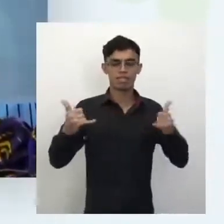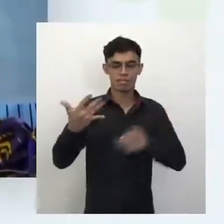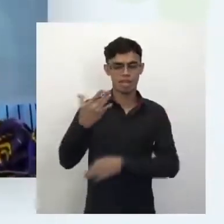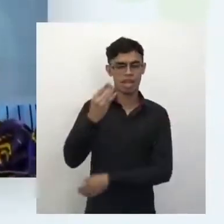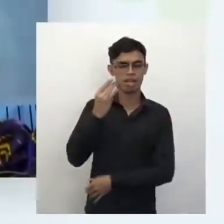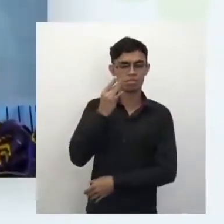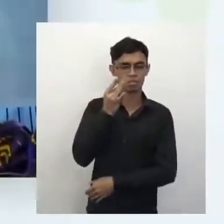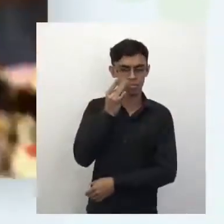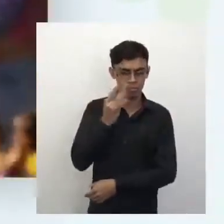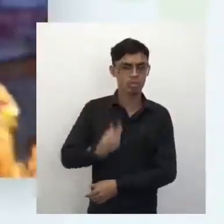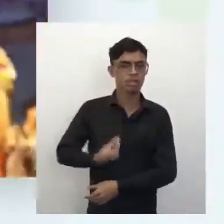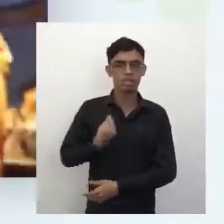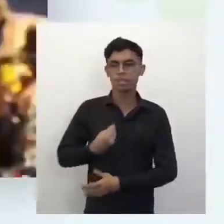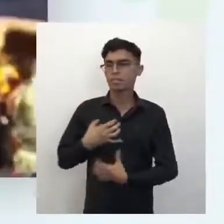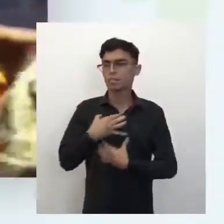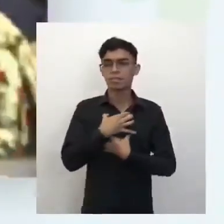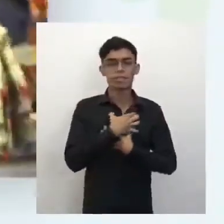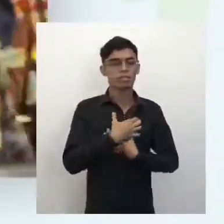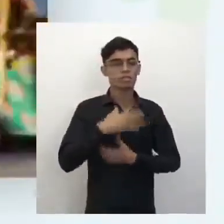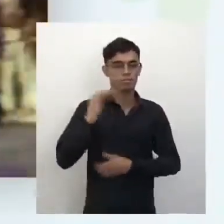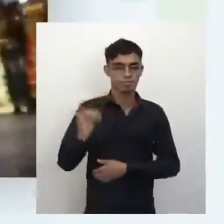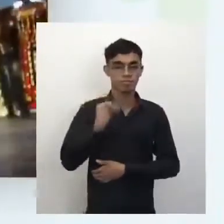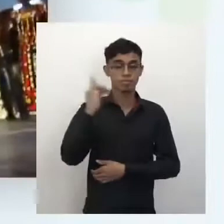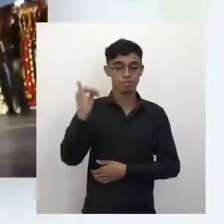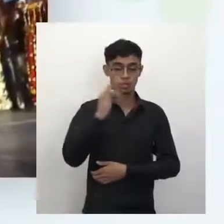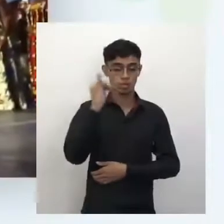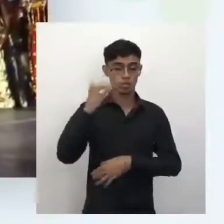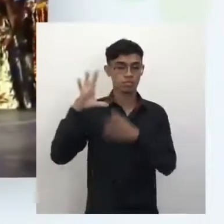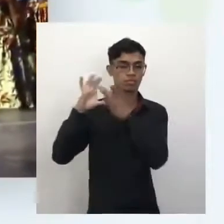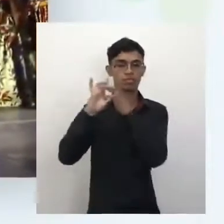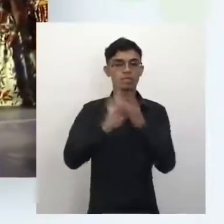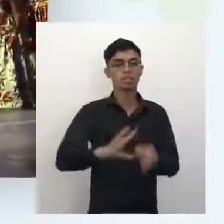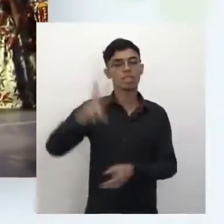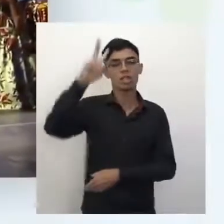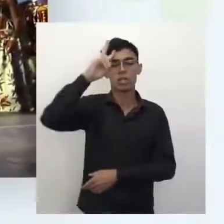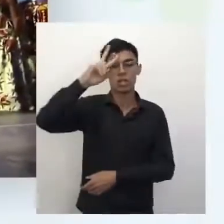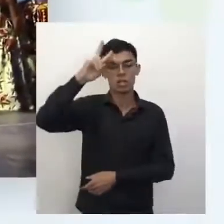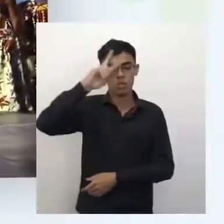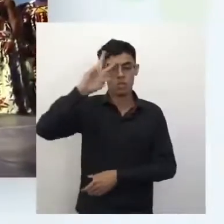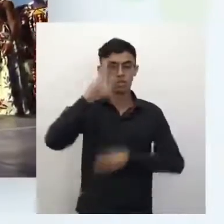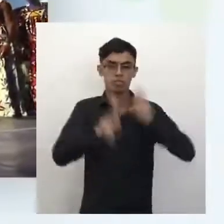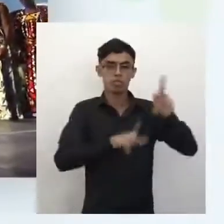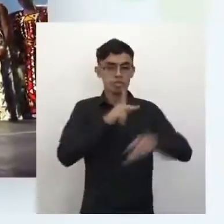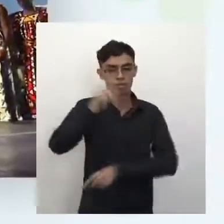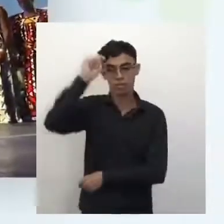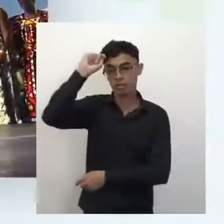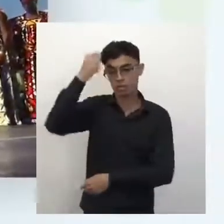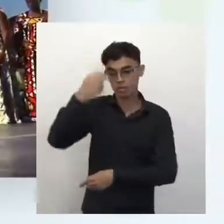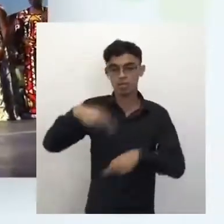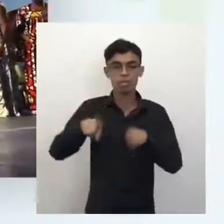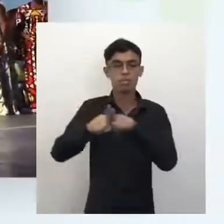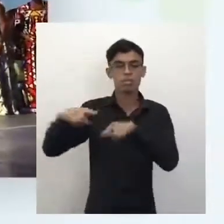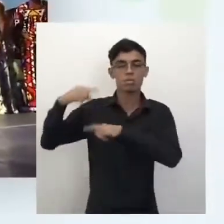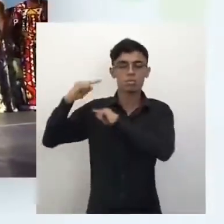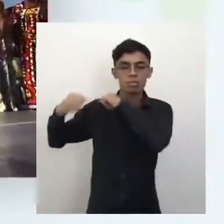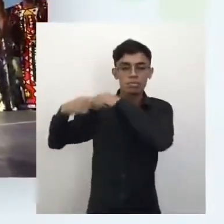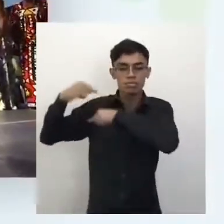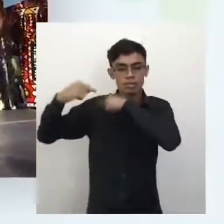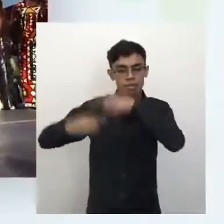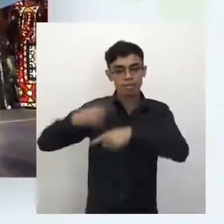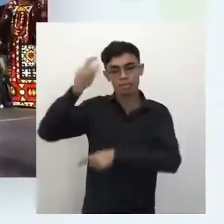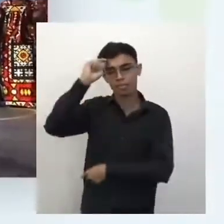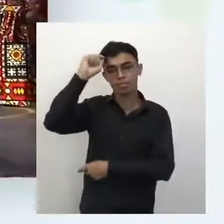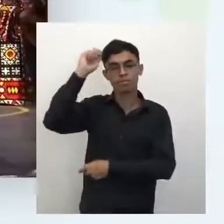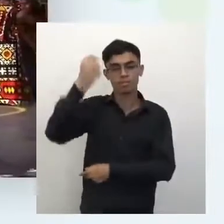né? Então isso é bastante importante no contexto histórico para os africanos e para os afrodescendentes também, né? E